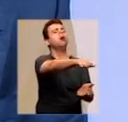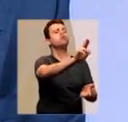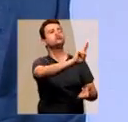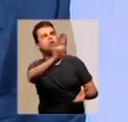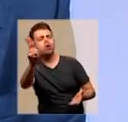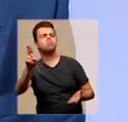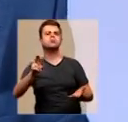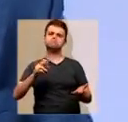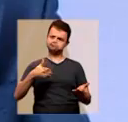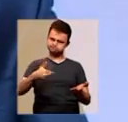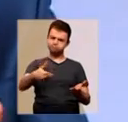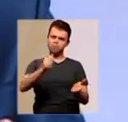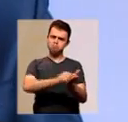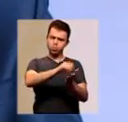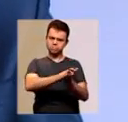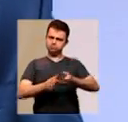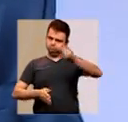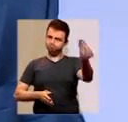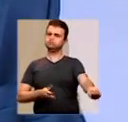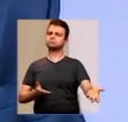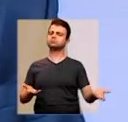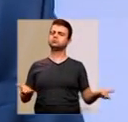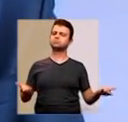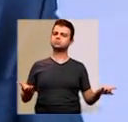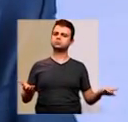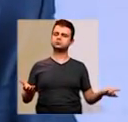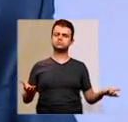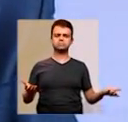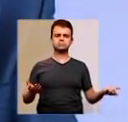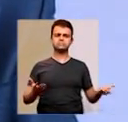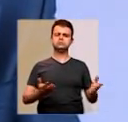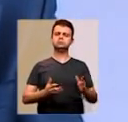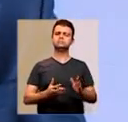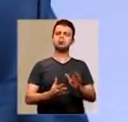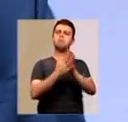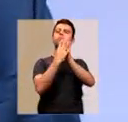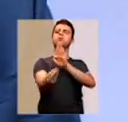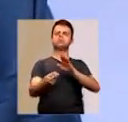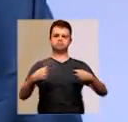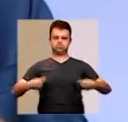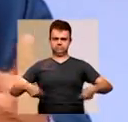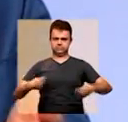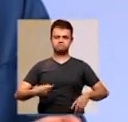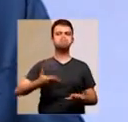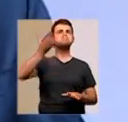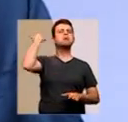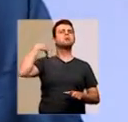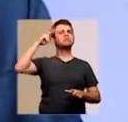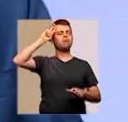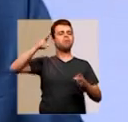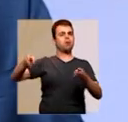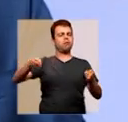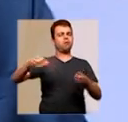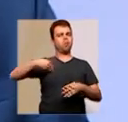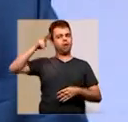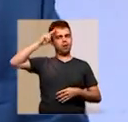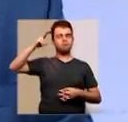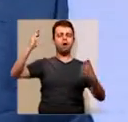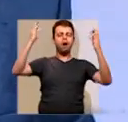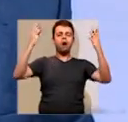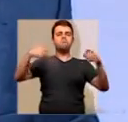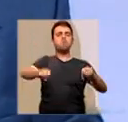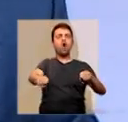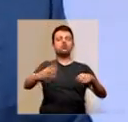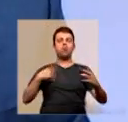identificar e multa. É possível a gente fazer isso, porque precisa dar exemplo. Eu me lembro da minha época que eu andava de moto